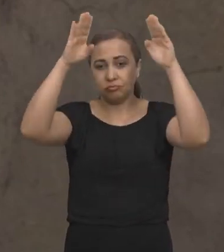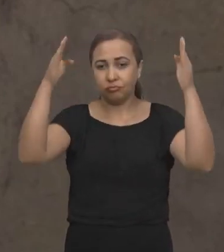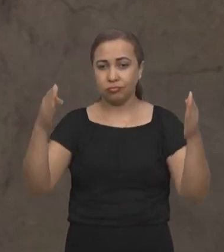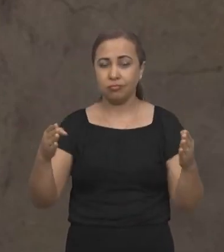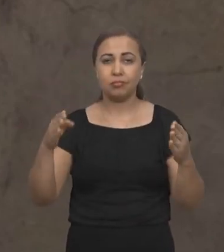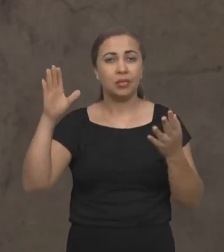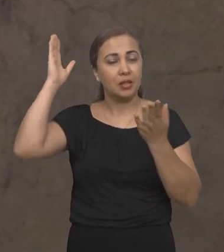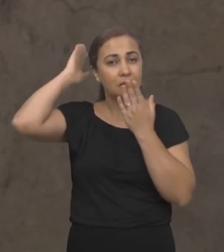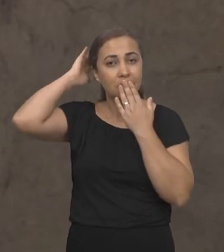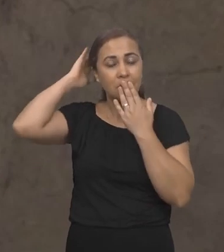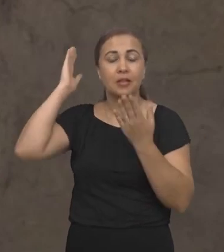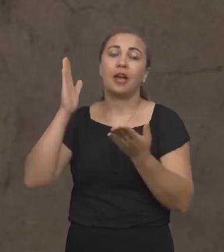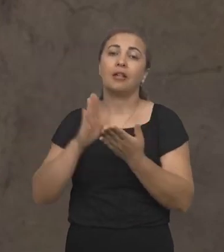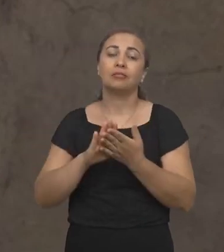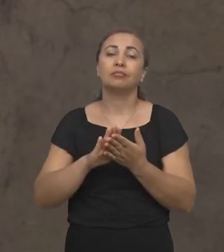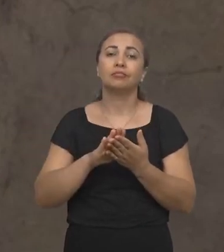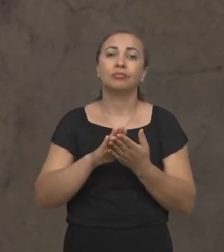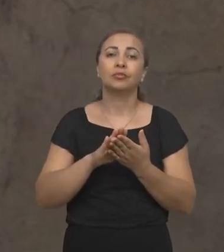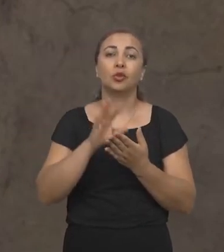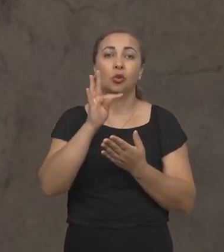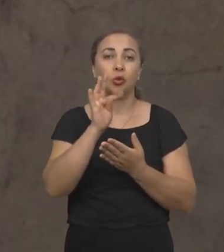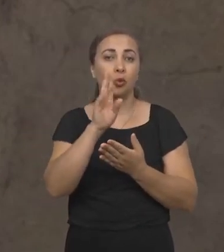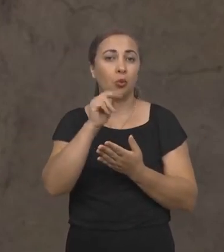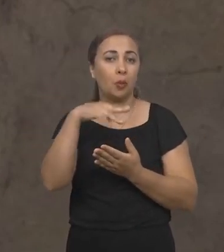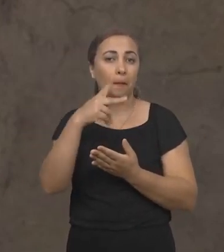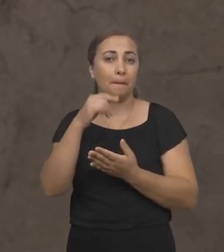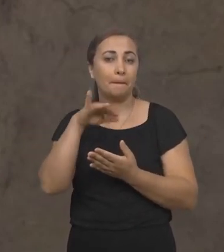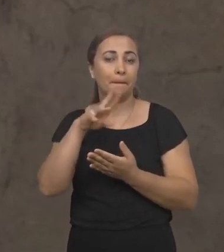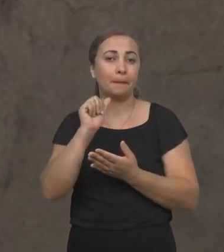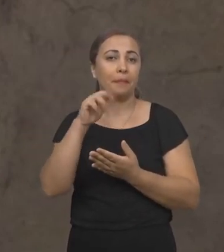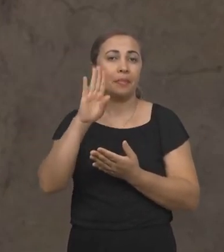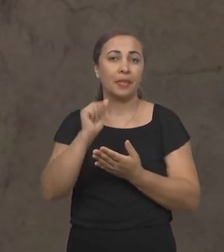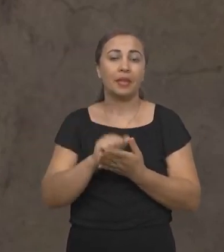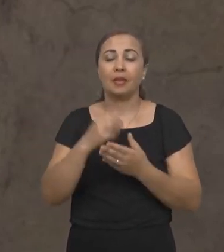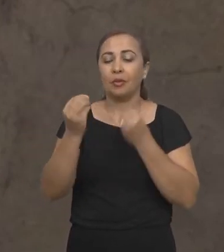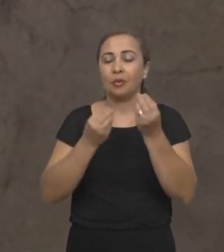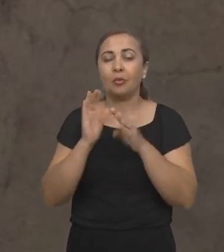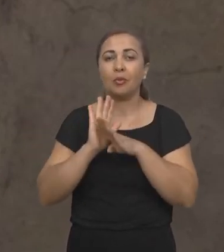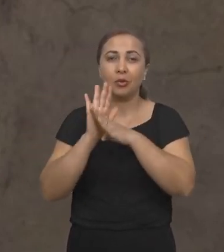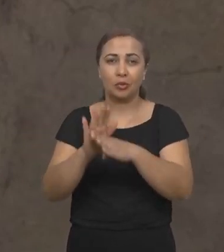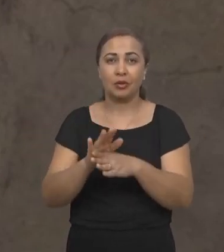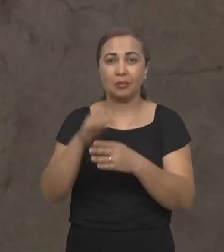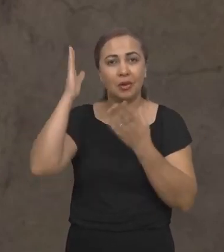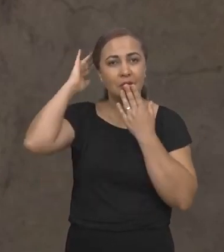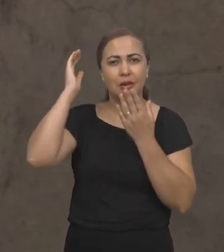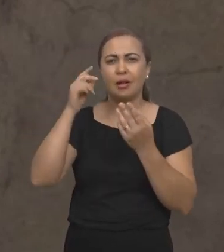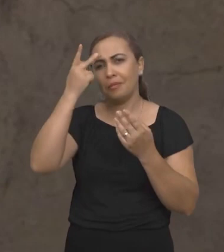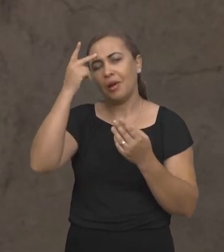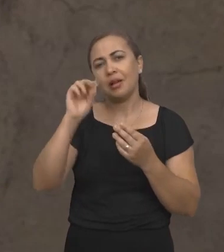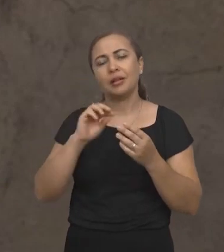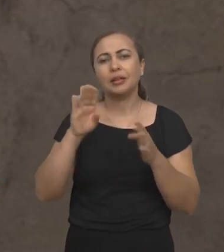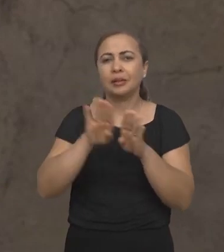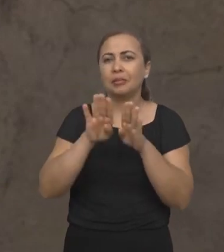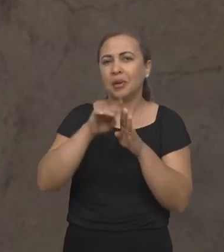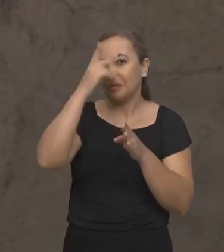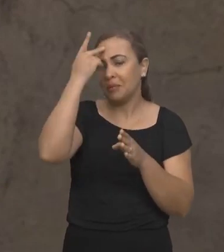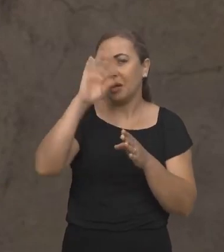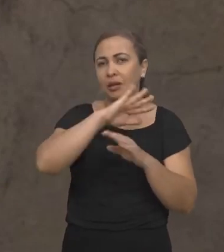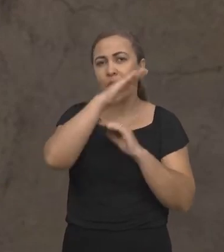aldeia indígena Itapuã Tupinambá de Olivença. Qual a importância dessa pesquisa e qual a contribuição não só para a aldeia indígena, mas